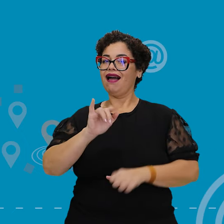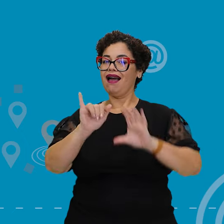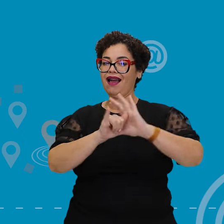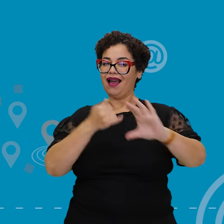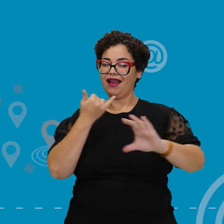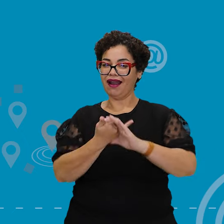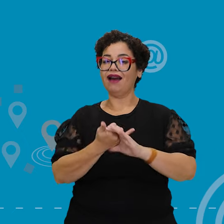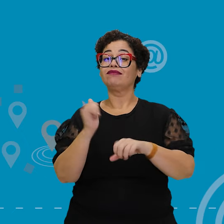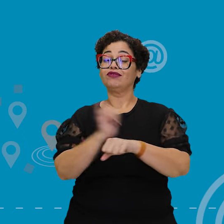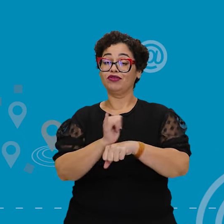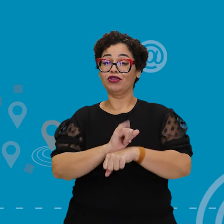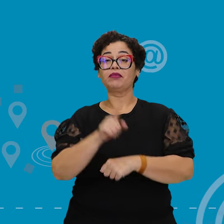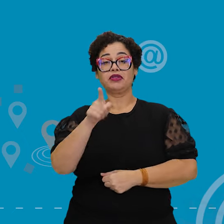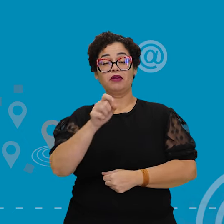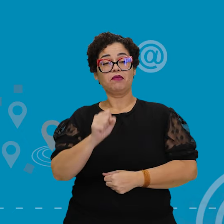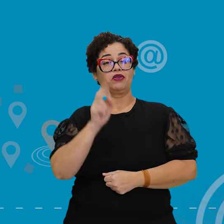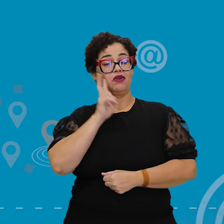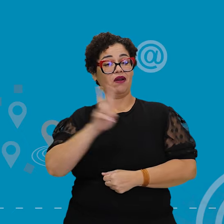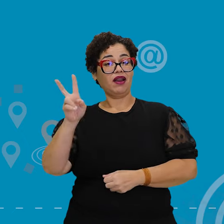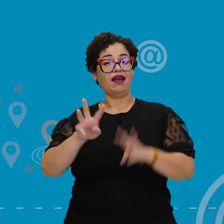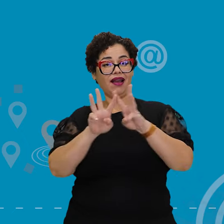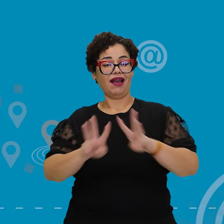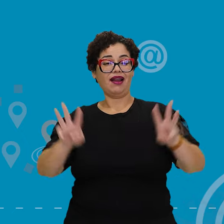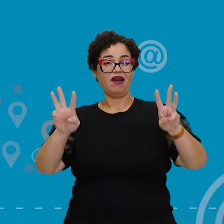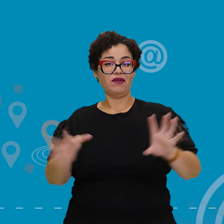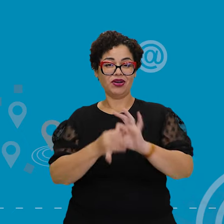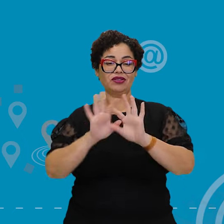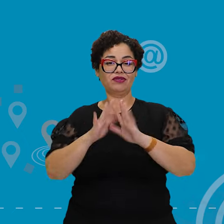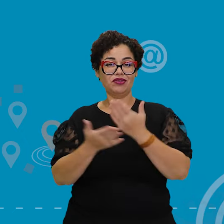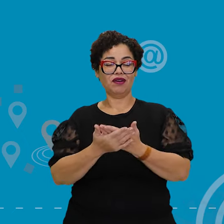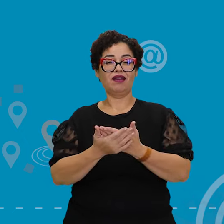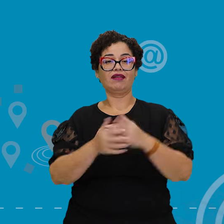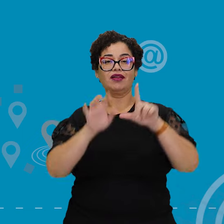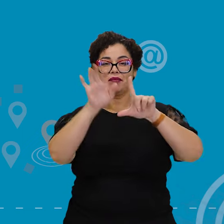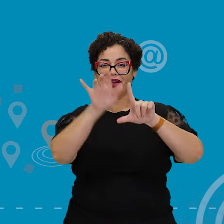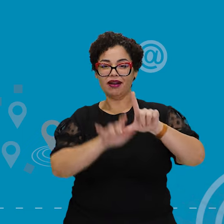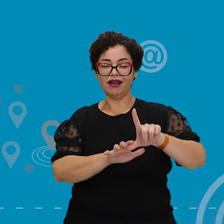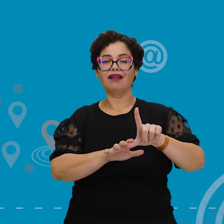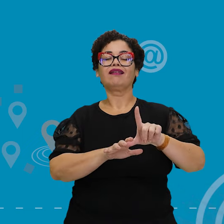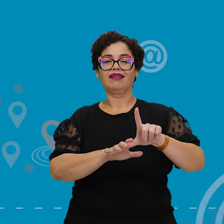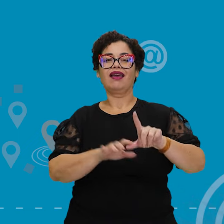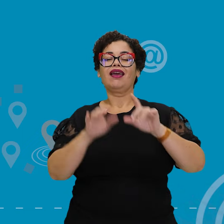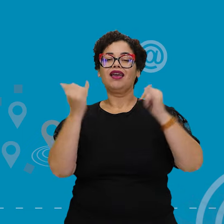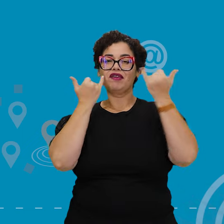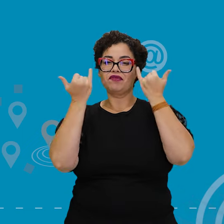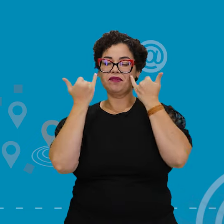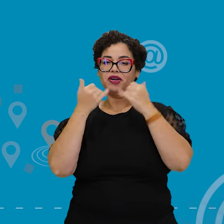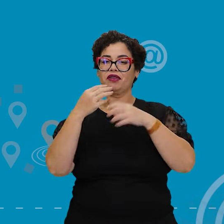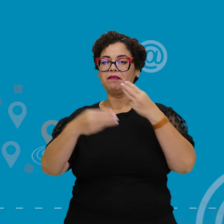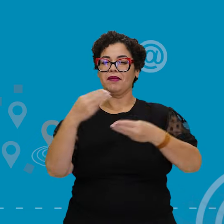educação física está disponível em nosso canal do YouTube. Basta buscar o canal Conexão Escola, a